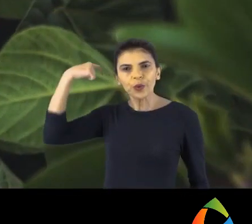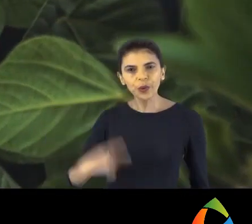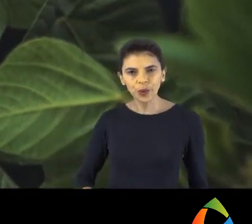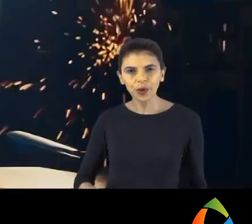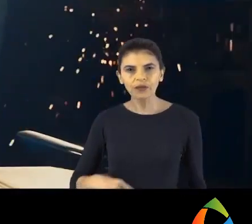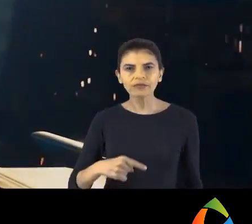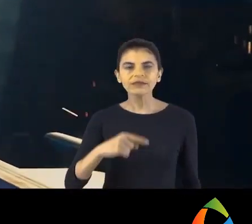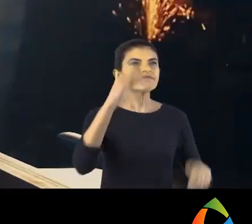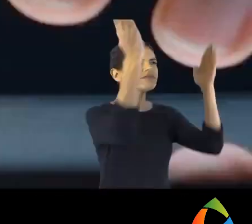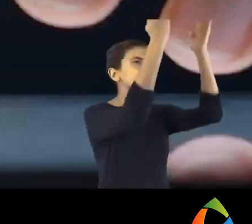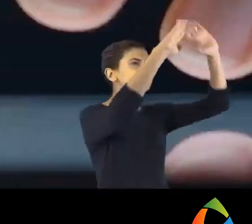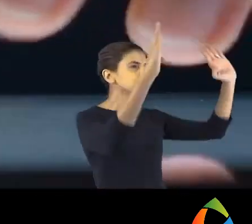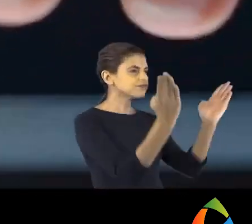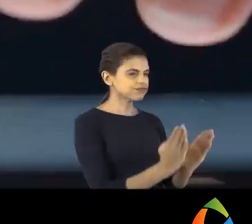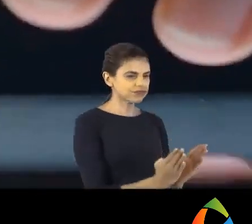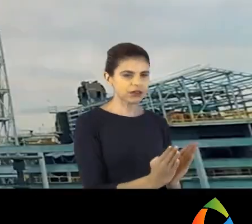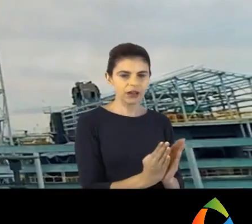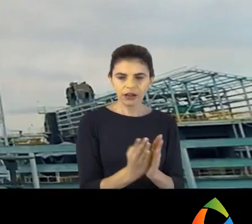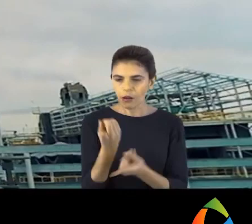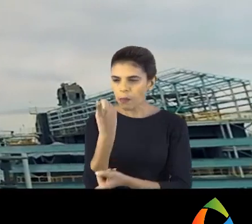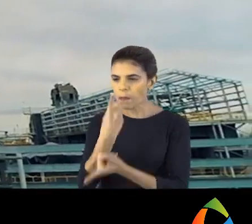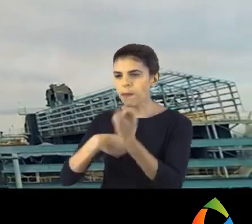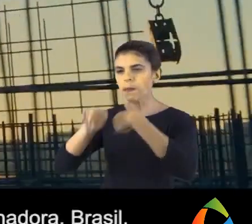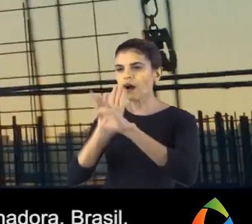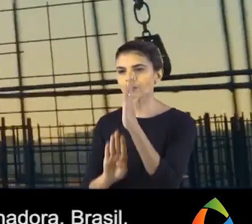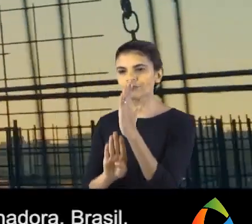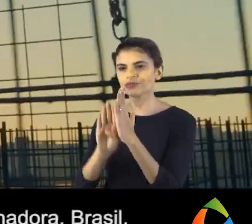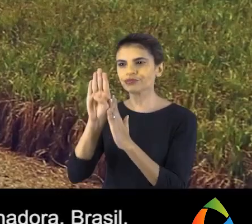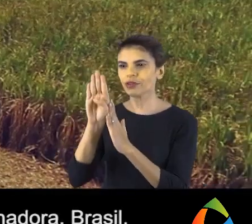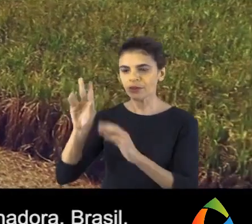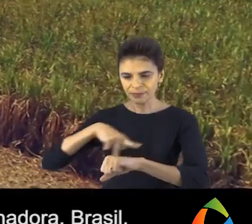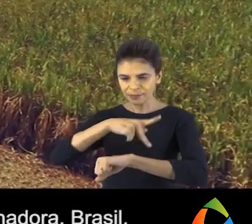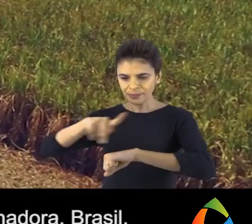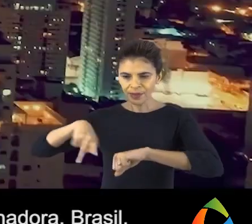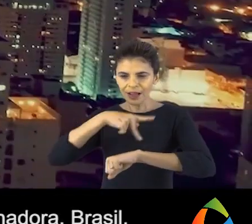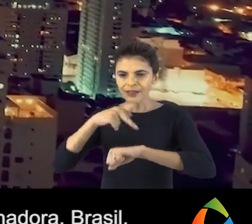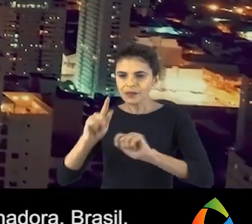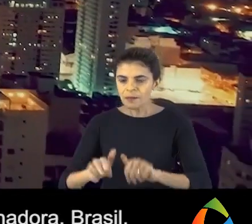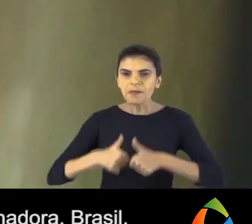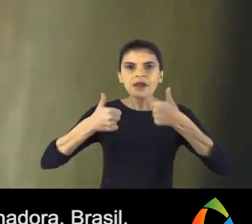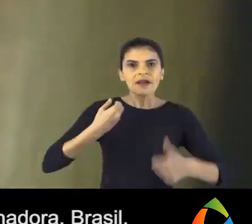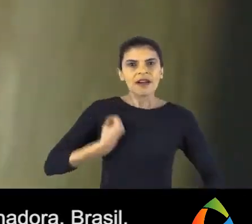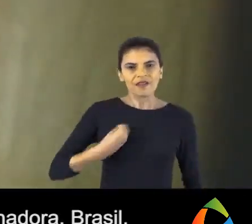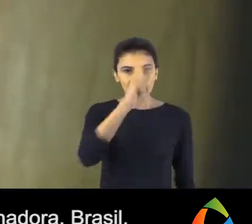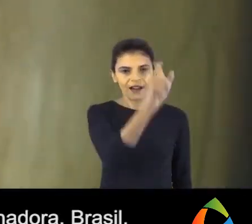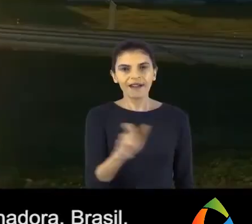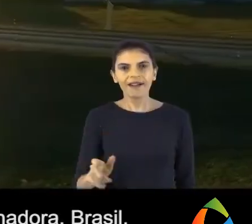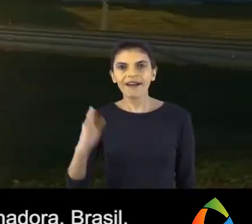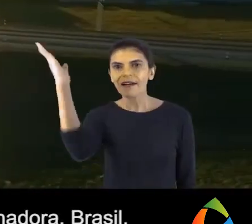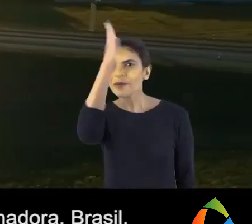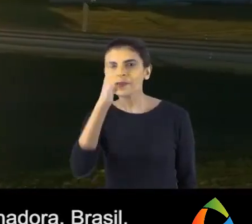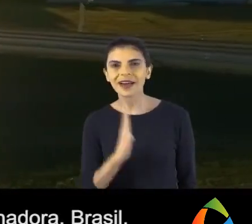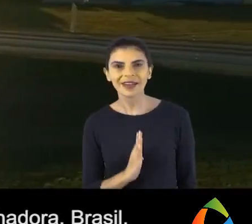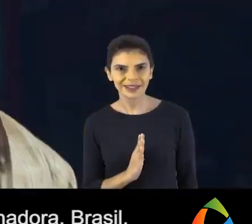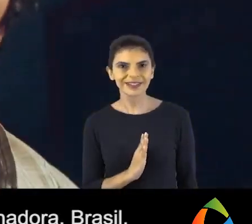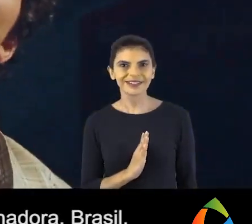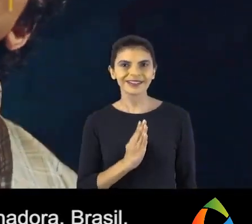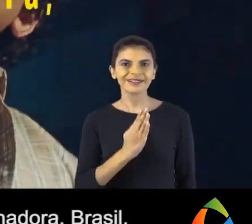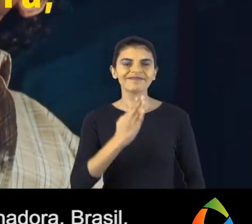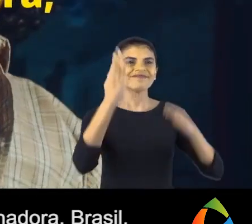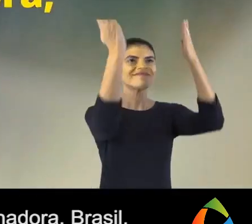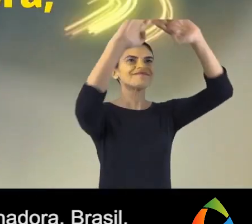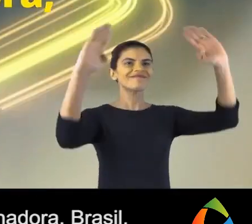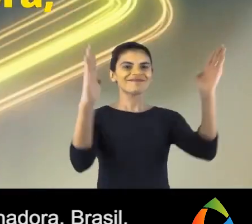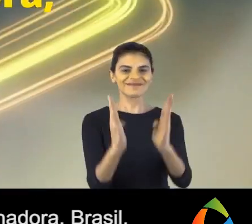que o Brasil seja sempre a pátria do desenvolvimento. A pátria que cresce e melhora a vida de todos os brasileiros.